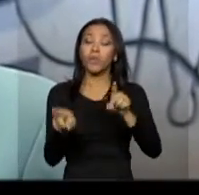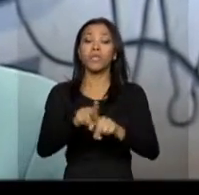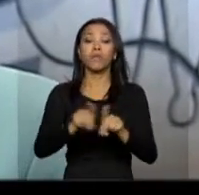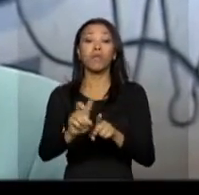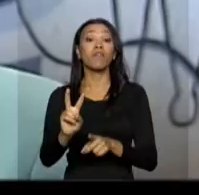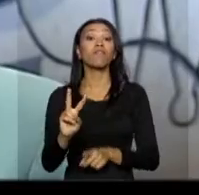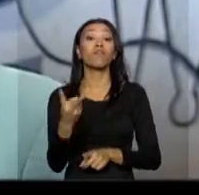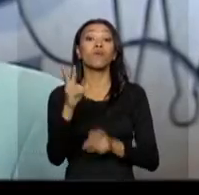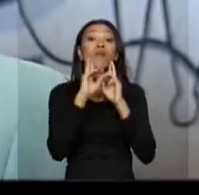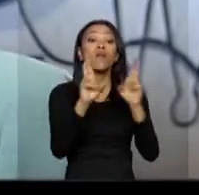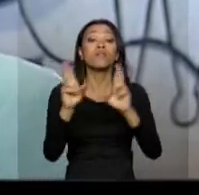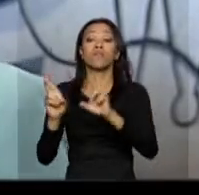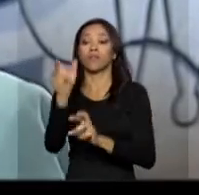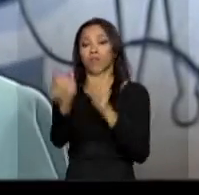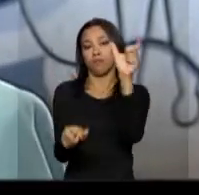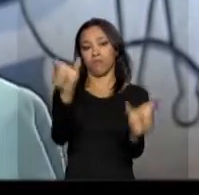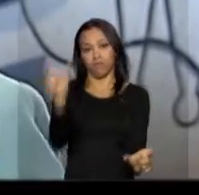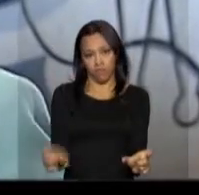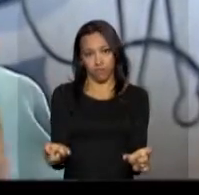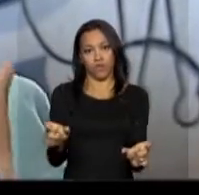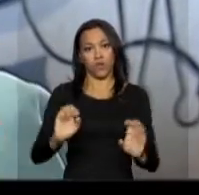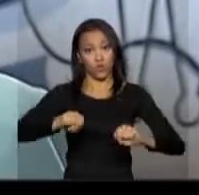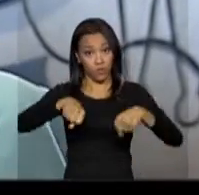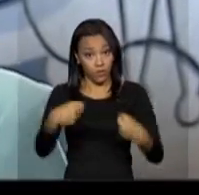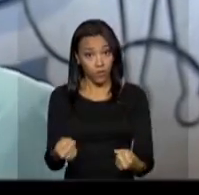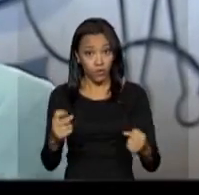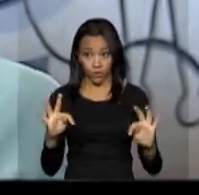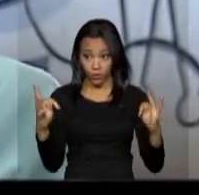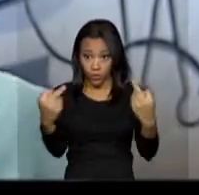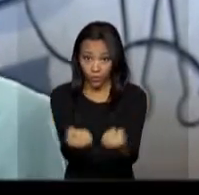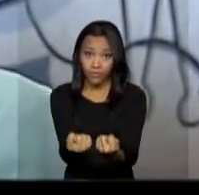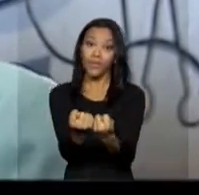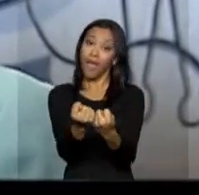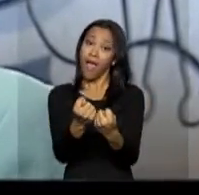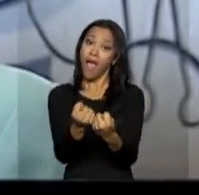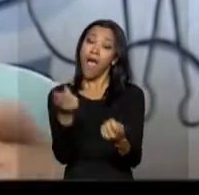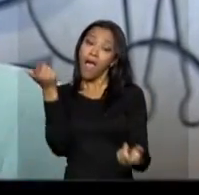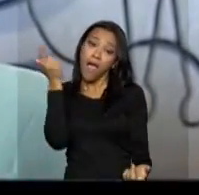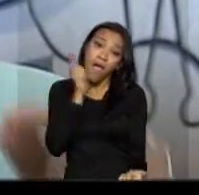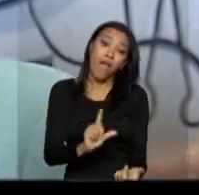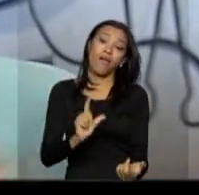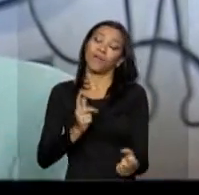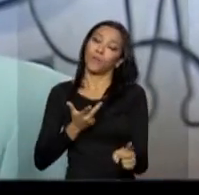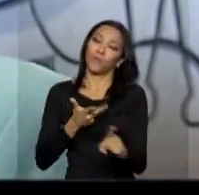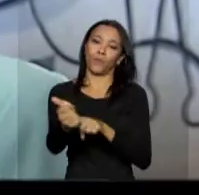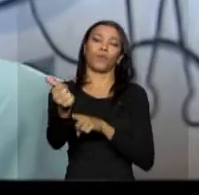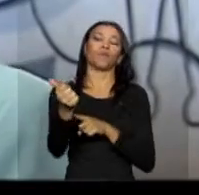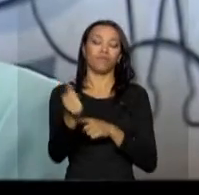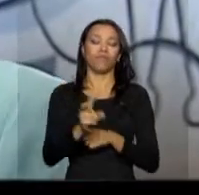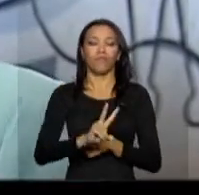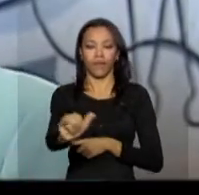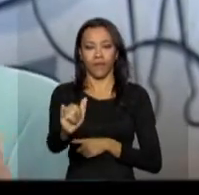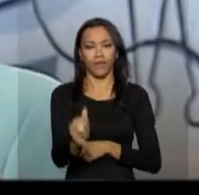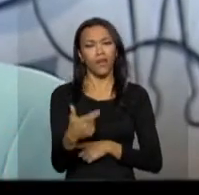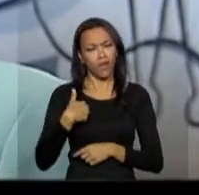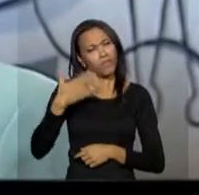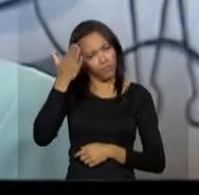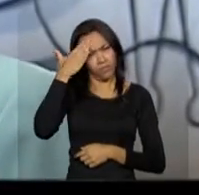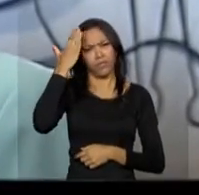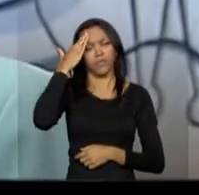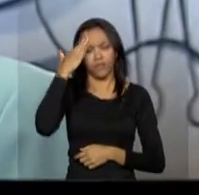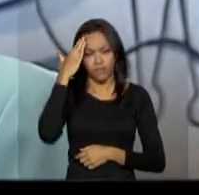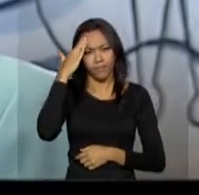das pessoas. O esforço de todos nós é que vai nos levar a superar esse momento. Eu sei